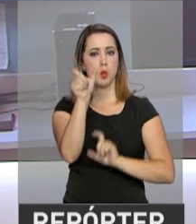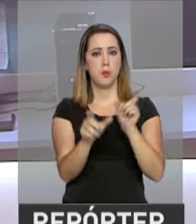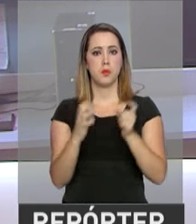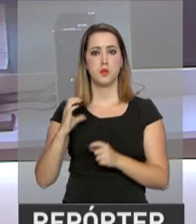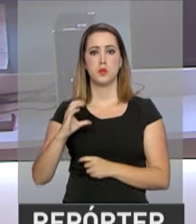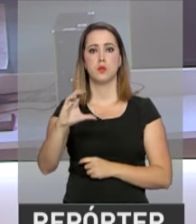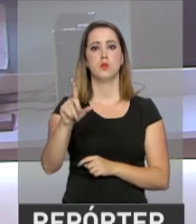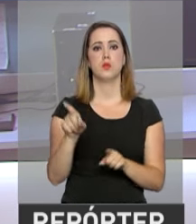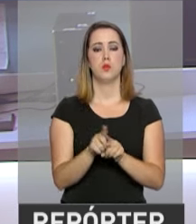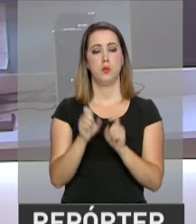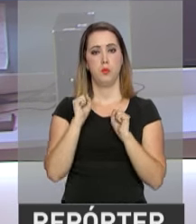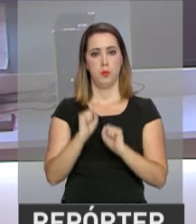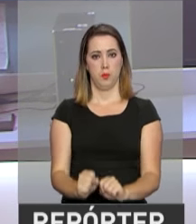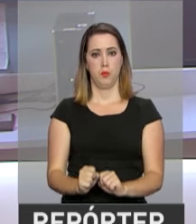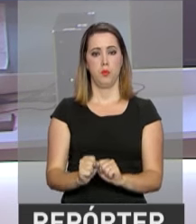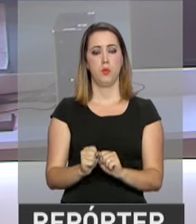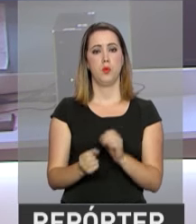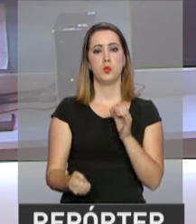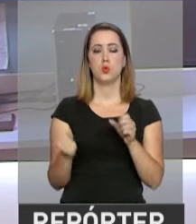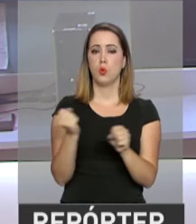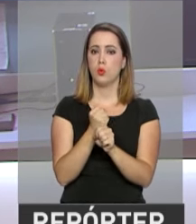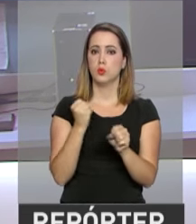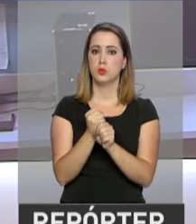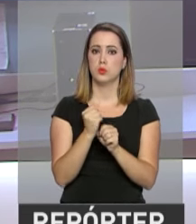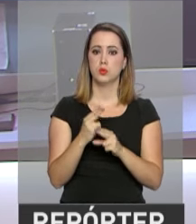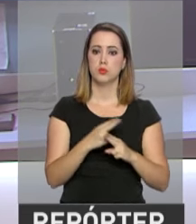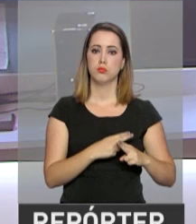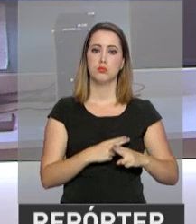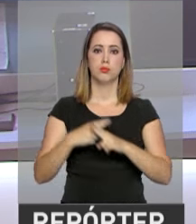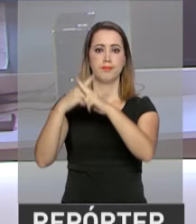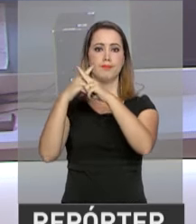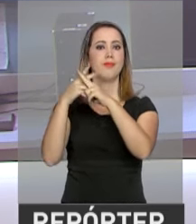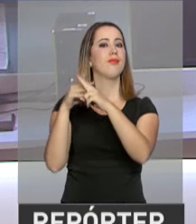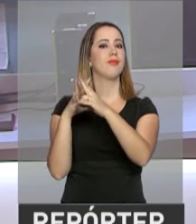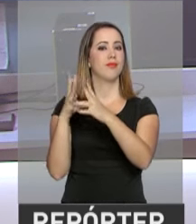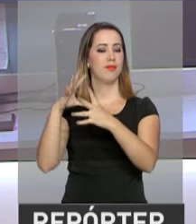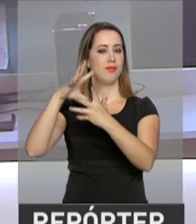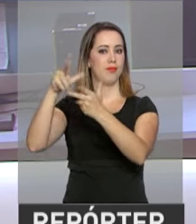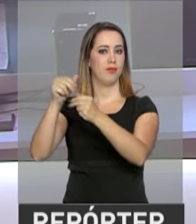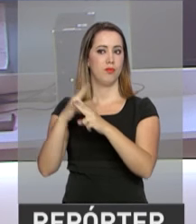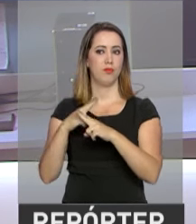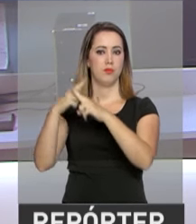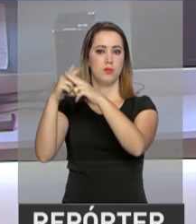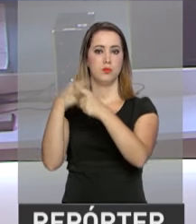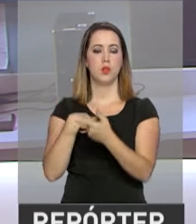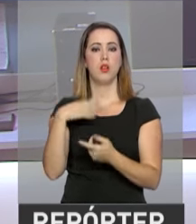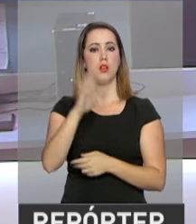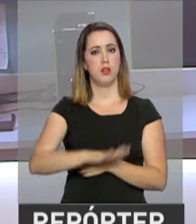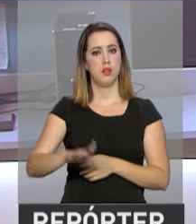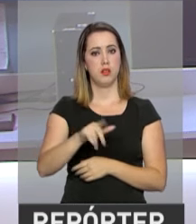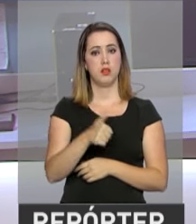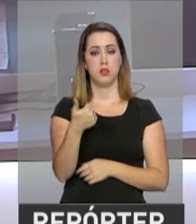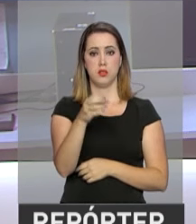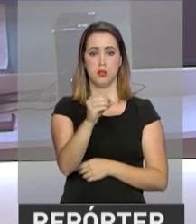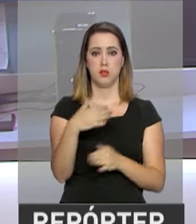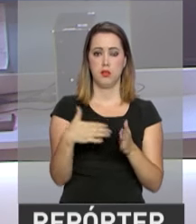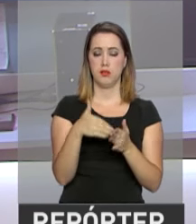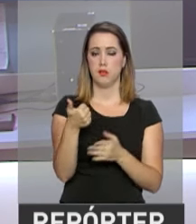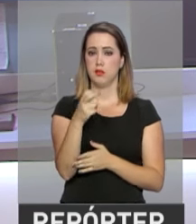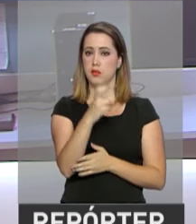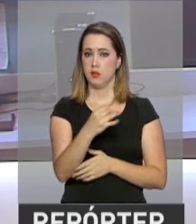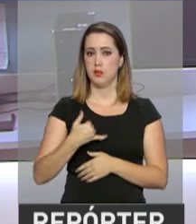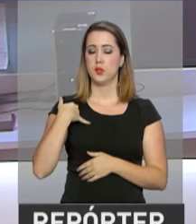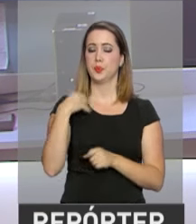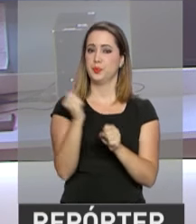enviar satélites para o espaço crianças brasileiras com idades entre 10 e 15 anos construíram um desses equipamentos